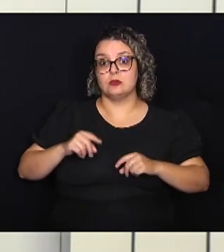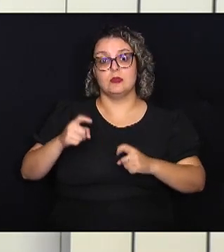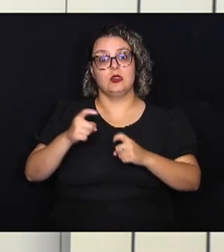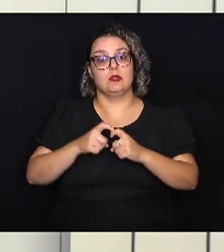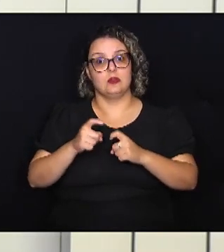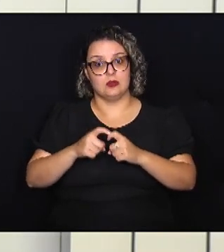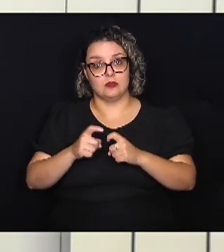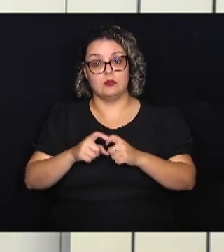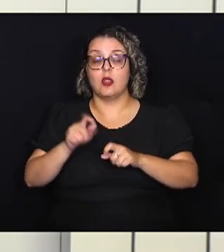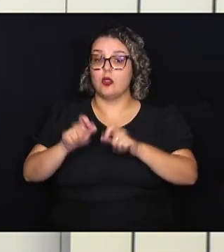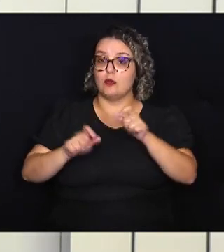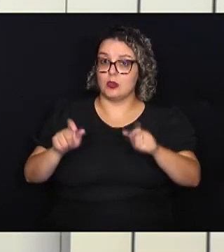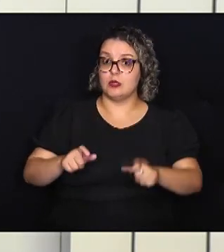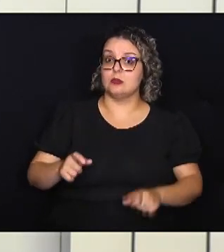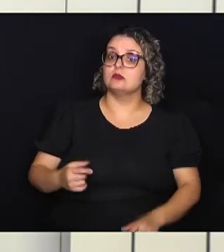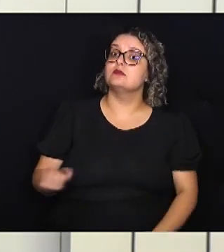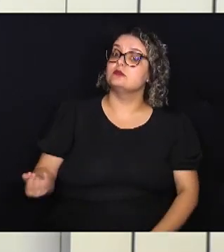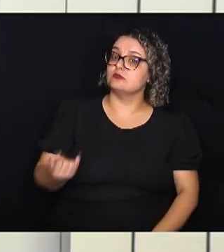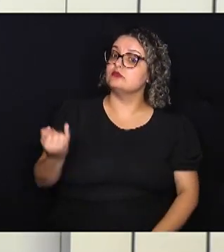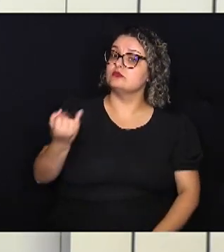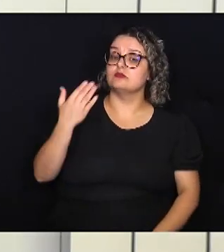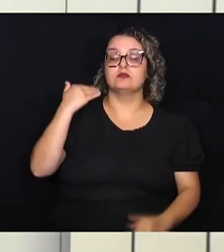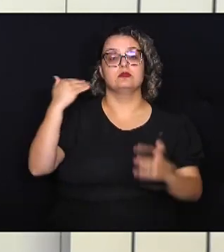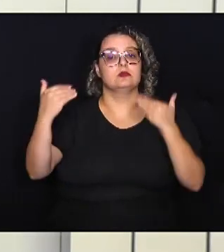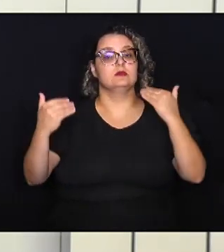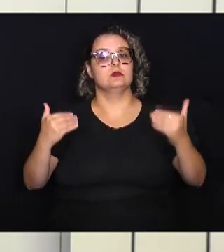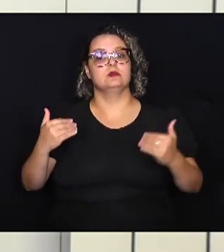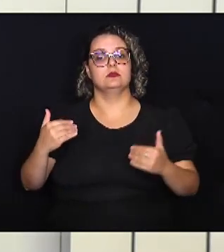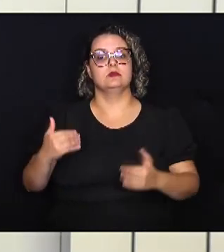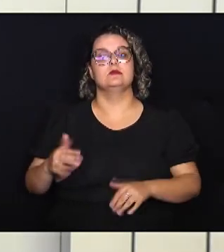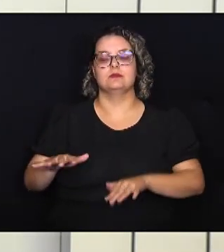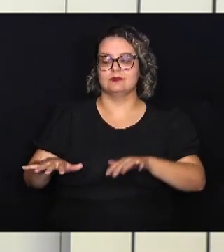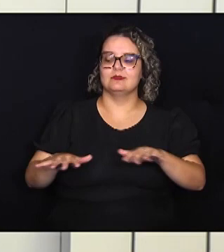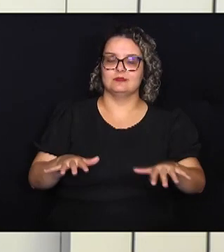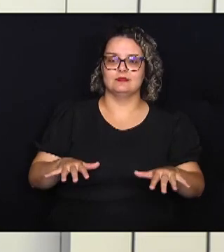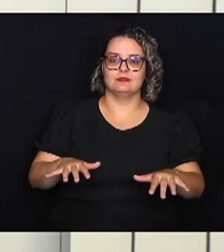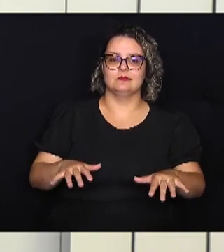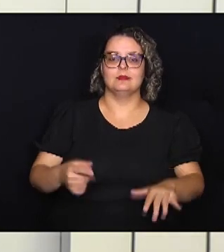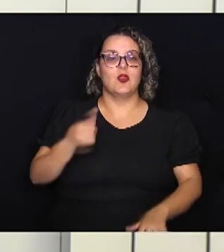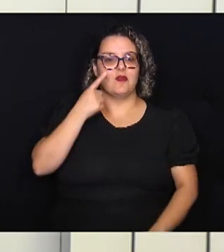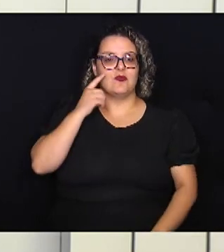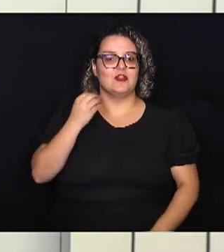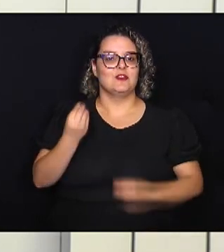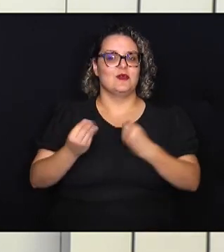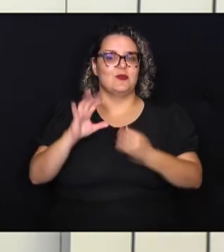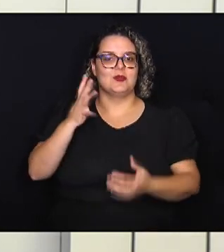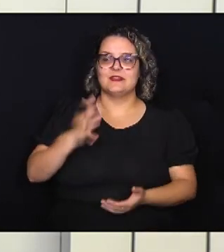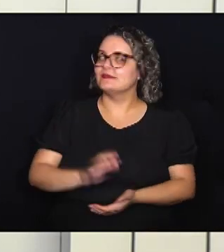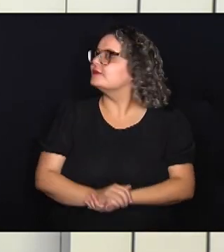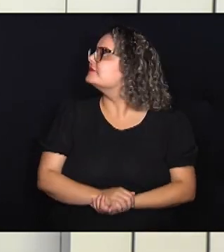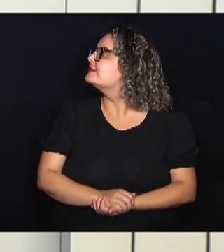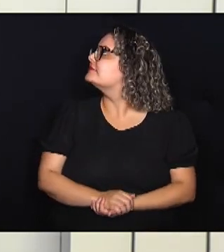a personalidades que se destacaram nas respectivas áreas. Confira como foi.